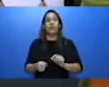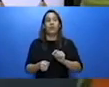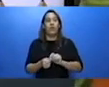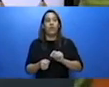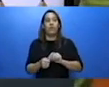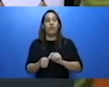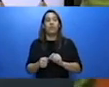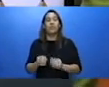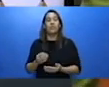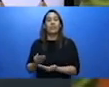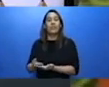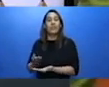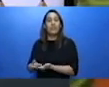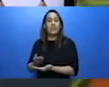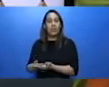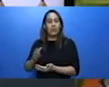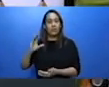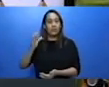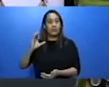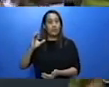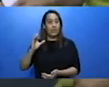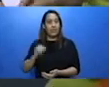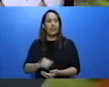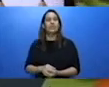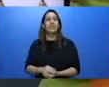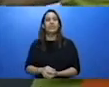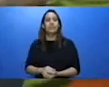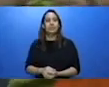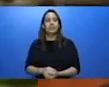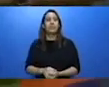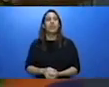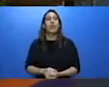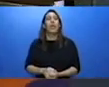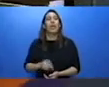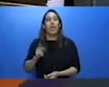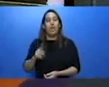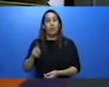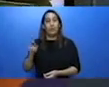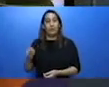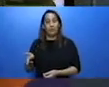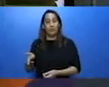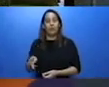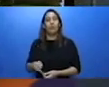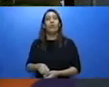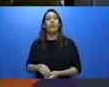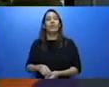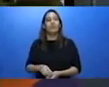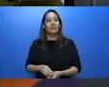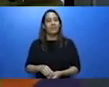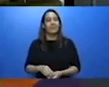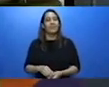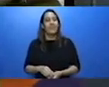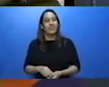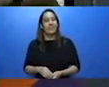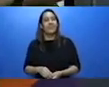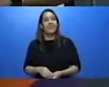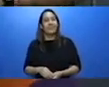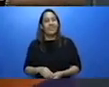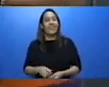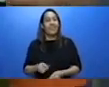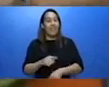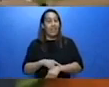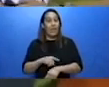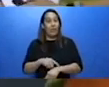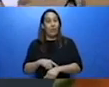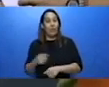realizados nas aulas de ciência. Não é isso? Lá com a professora Ana Carolina? Então, ela vai estar aqui hoje também